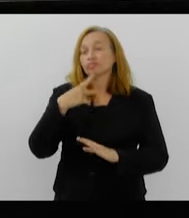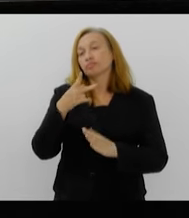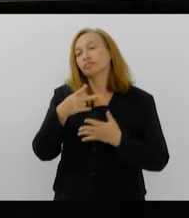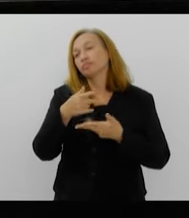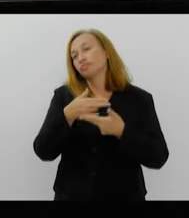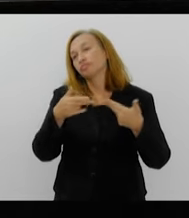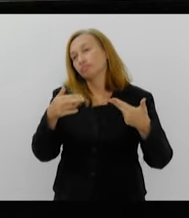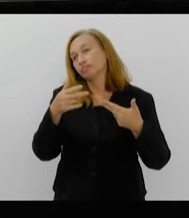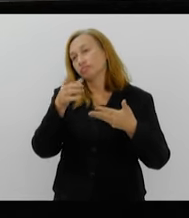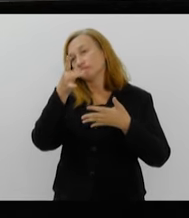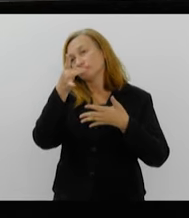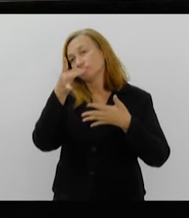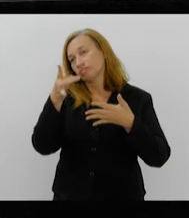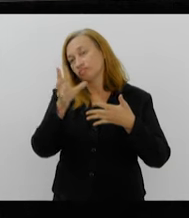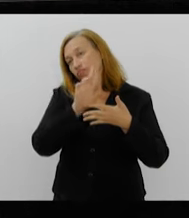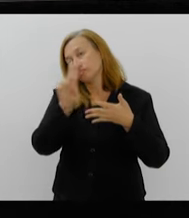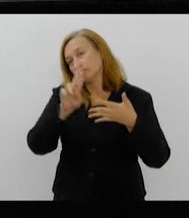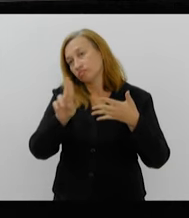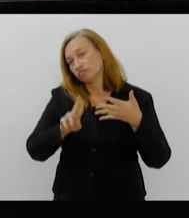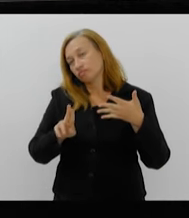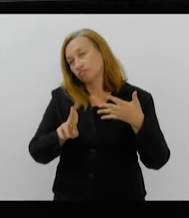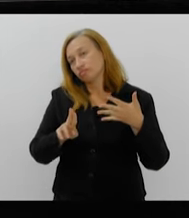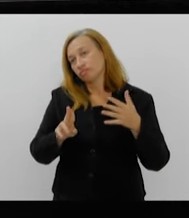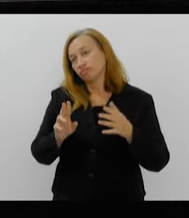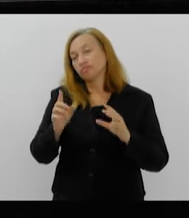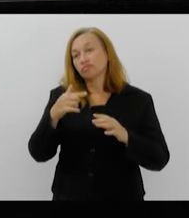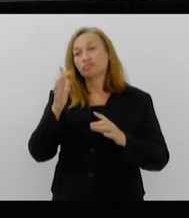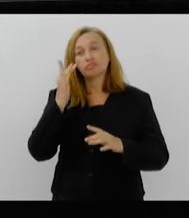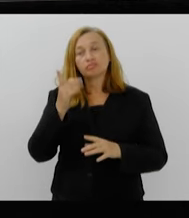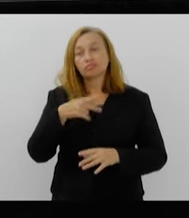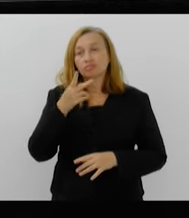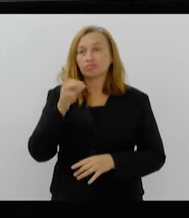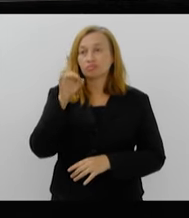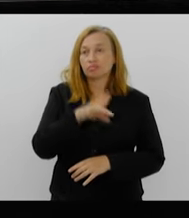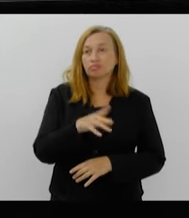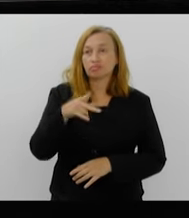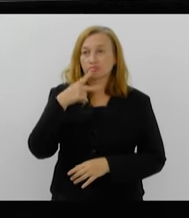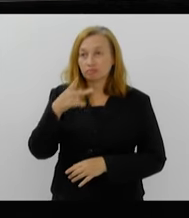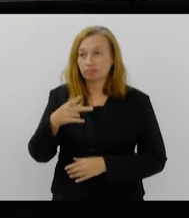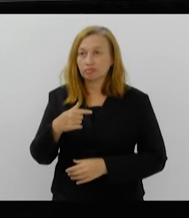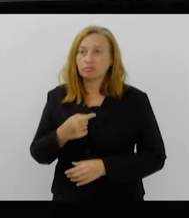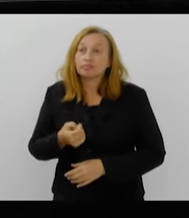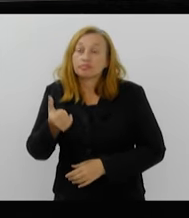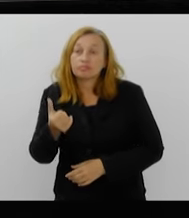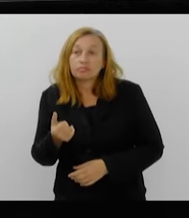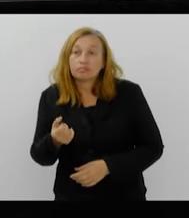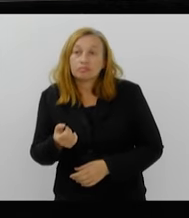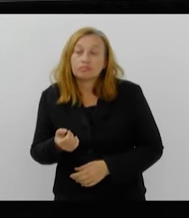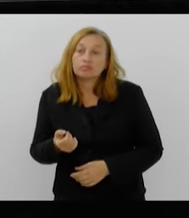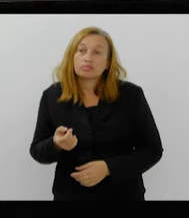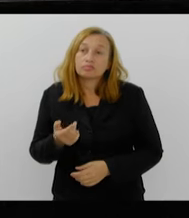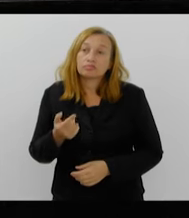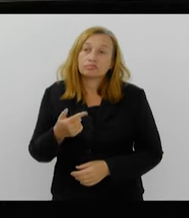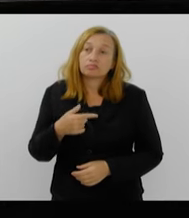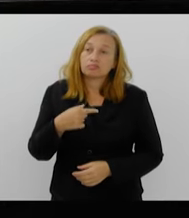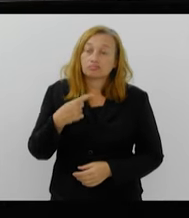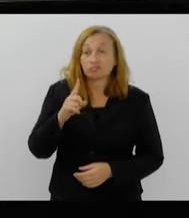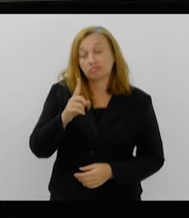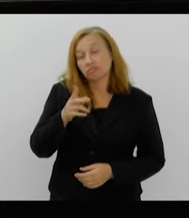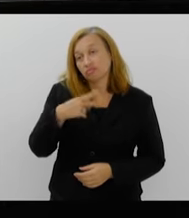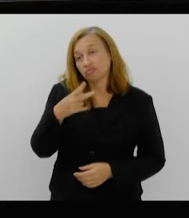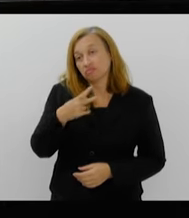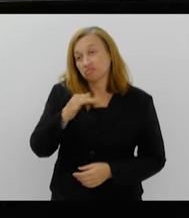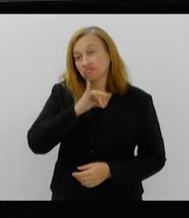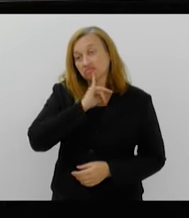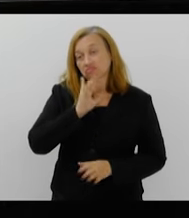questões, vários argumentos, mas como eu sou o último a falar nessa sessão, e por pouco quase que não falo,